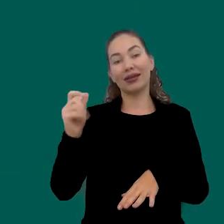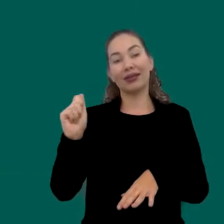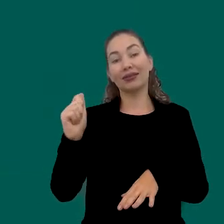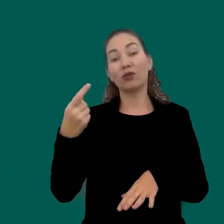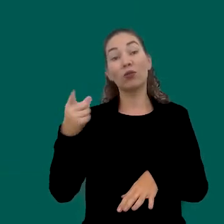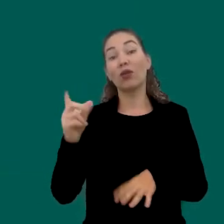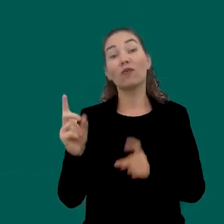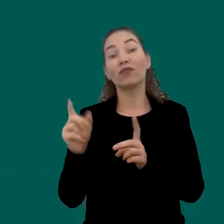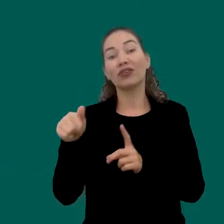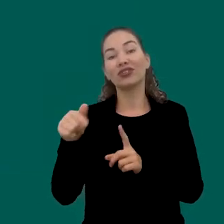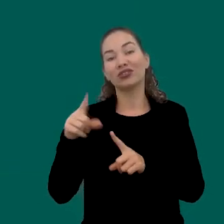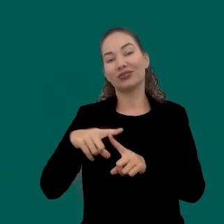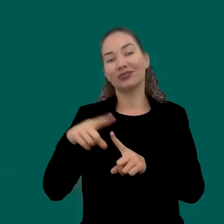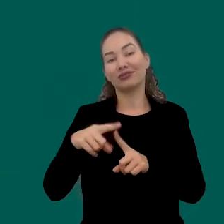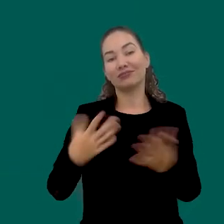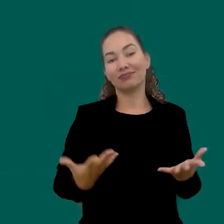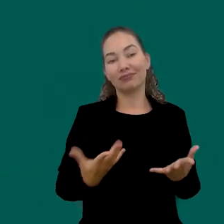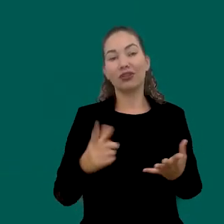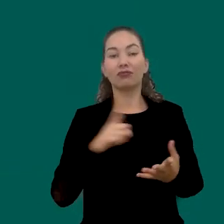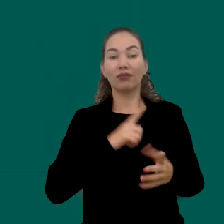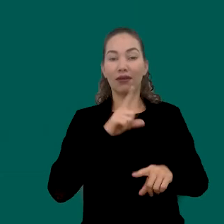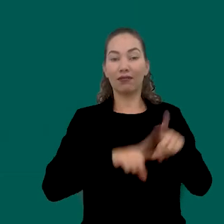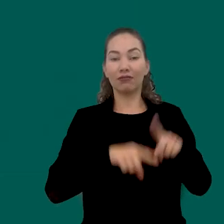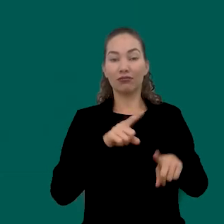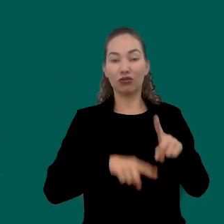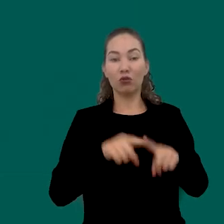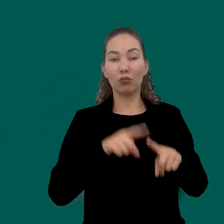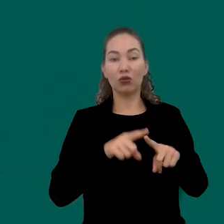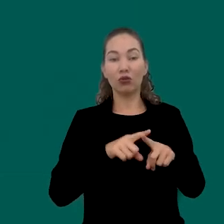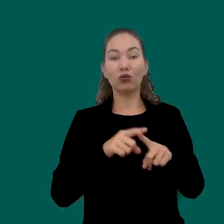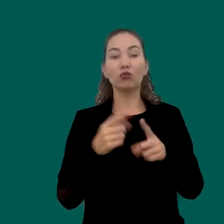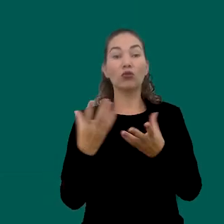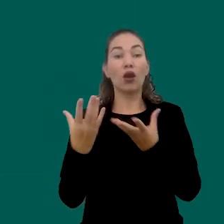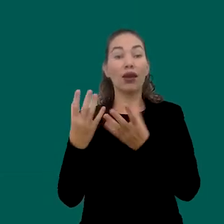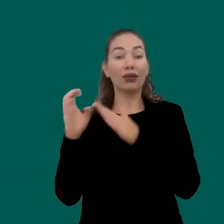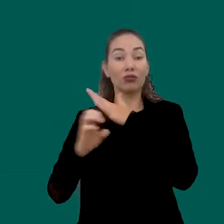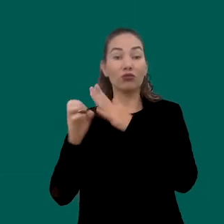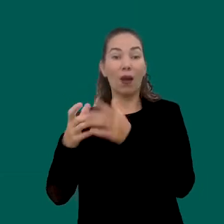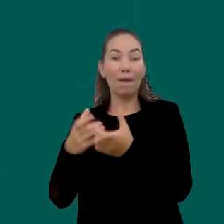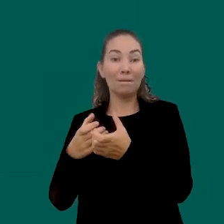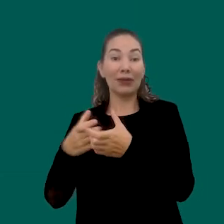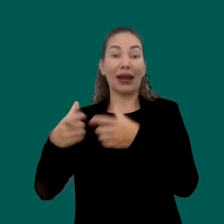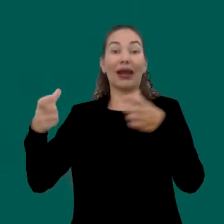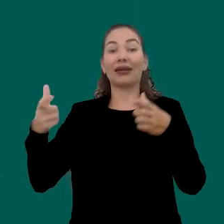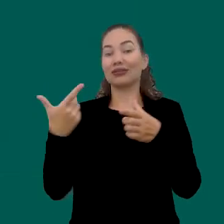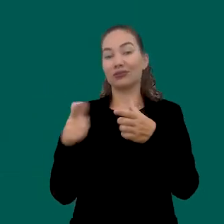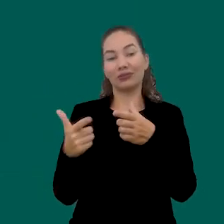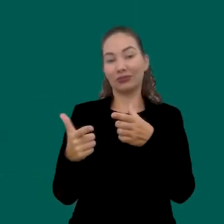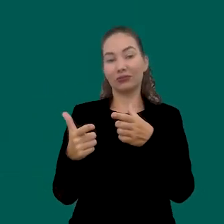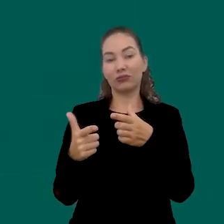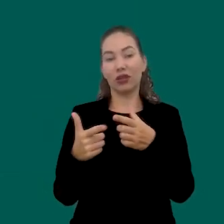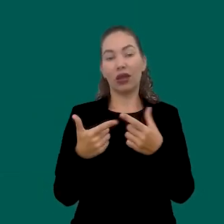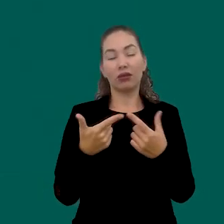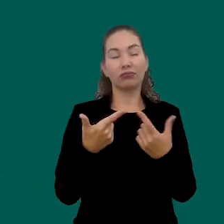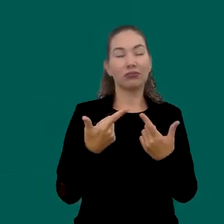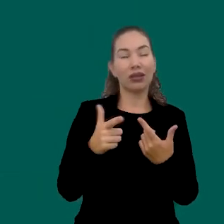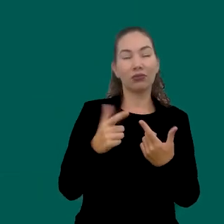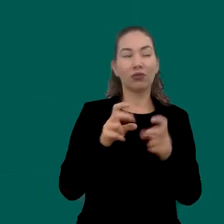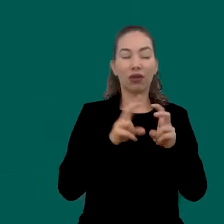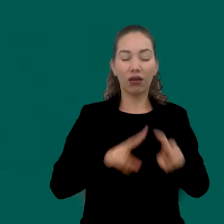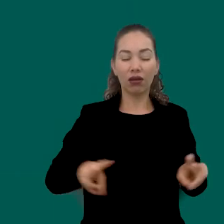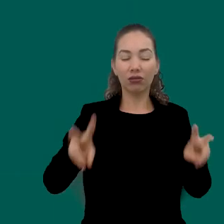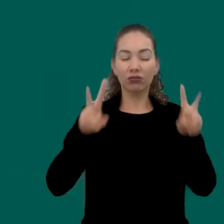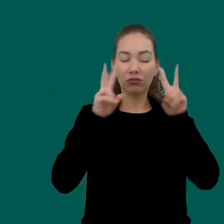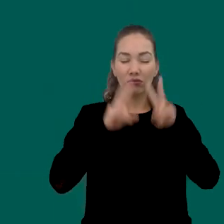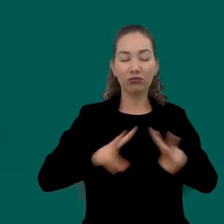tu acaba tendo esses produtos que as grandes redes acabam não tendo. Eles não conseguem ter essa visão mais do